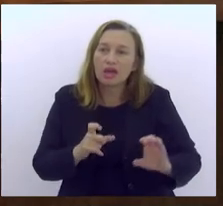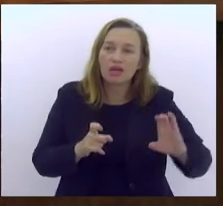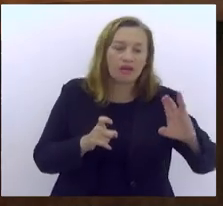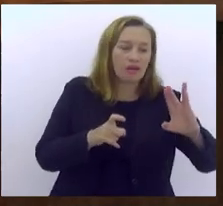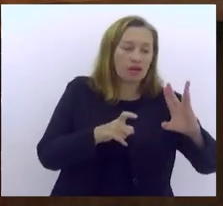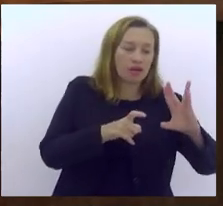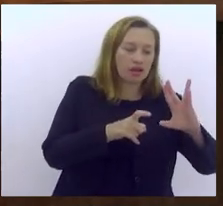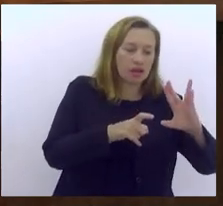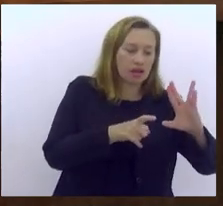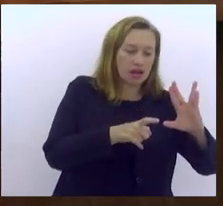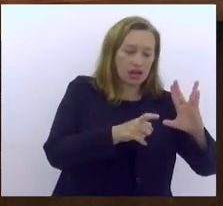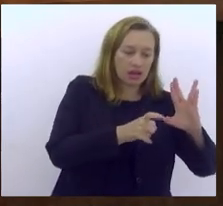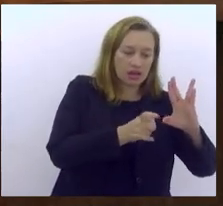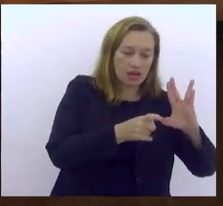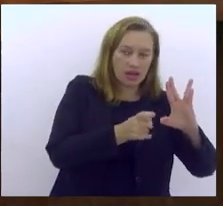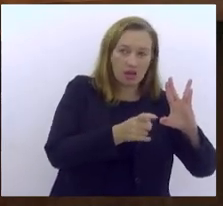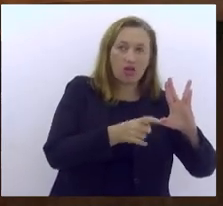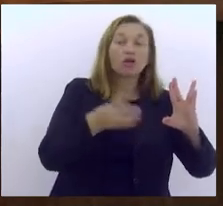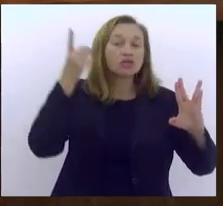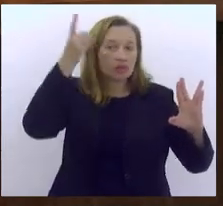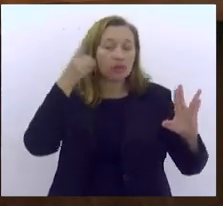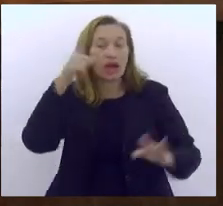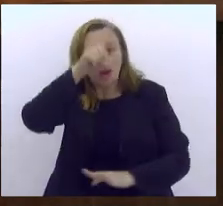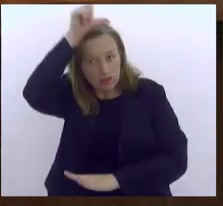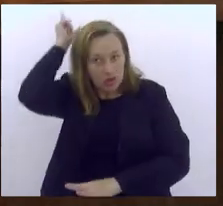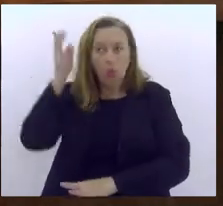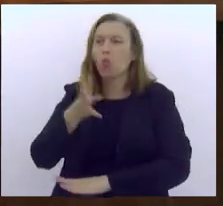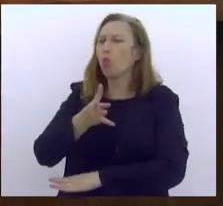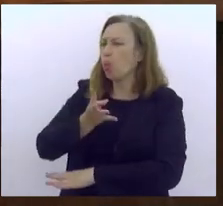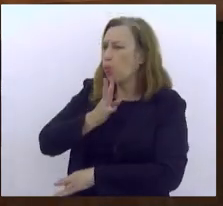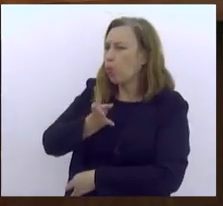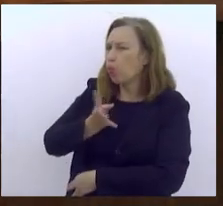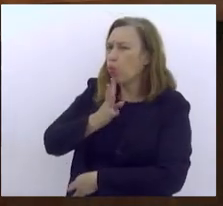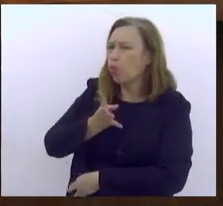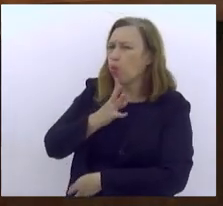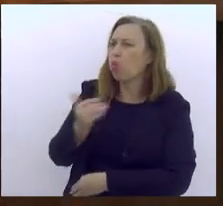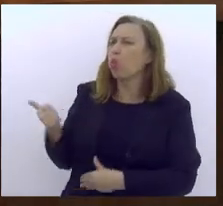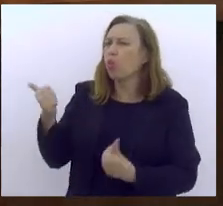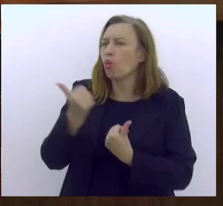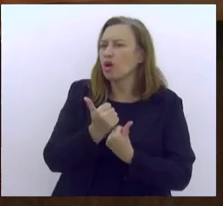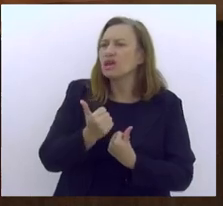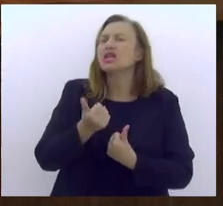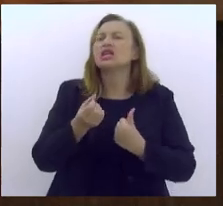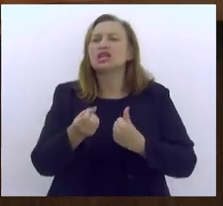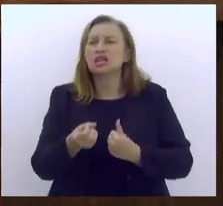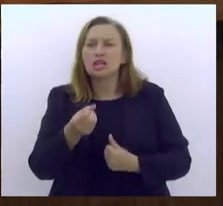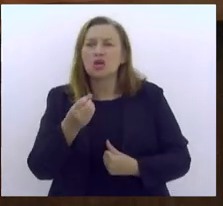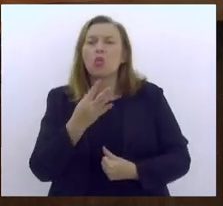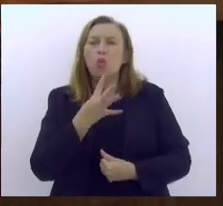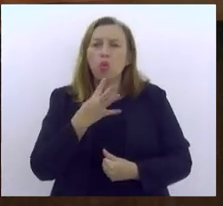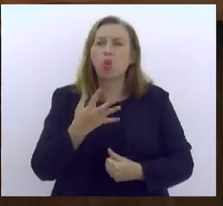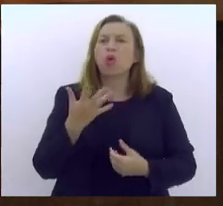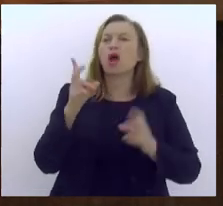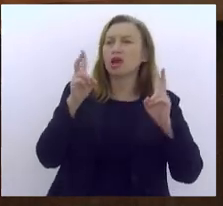medicinal, o deputado Luiz Paulo, que é um conhecedor, fez substitutivos da outra, conhece bastante o